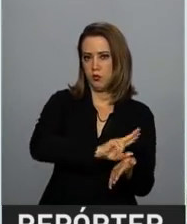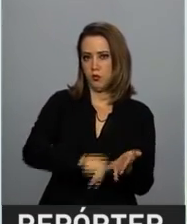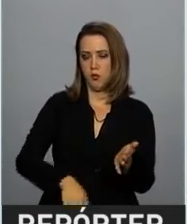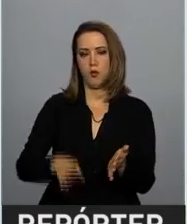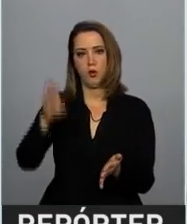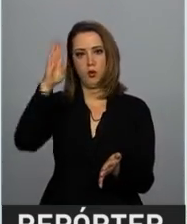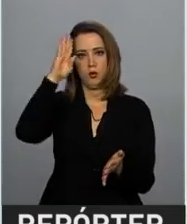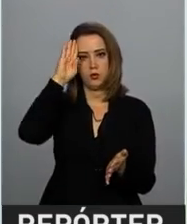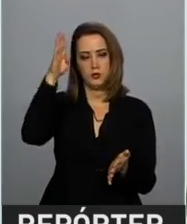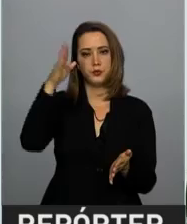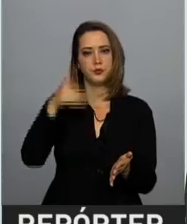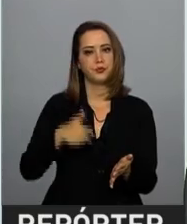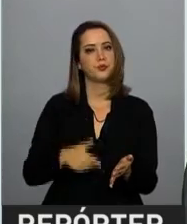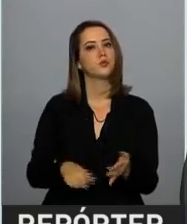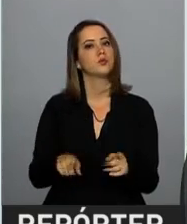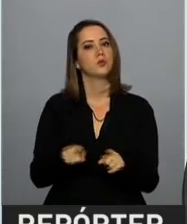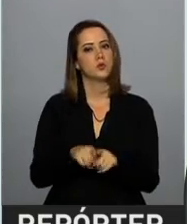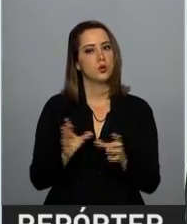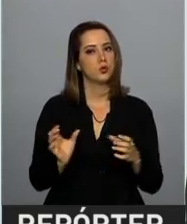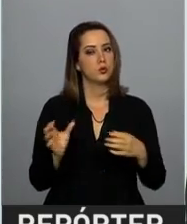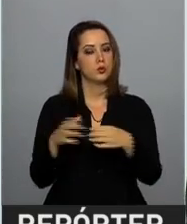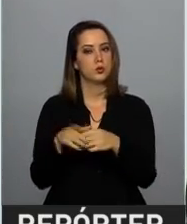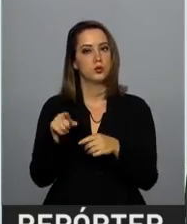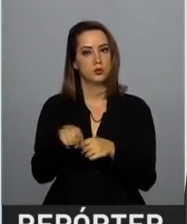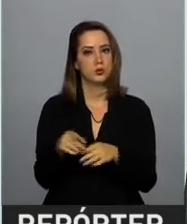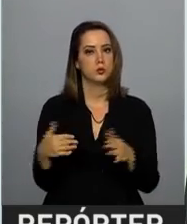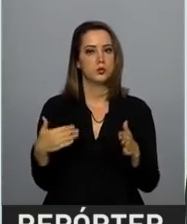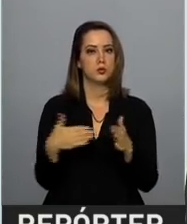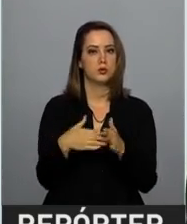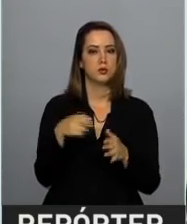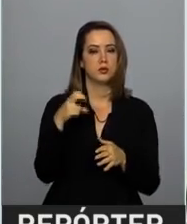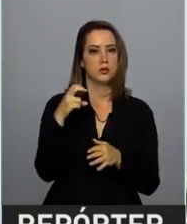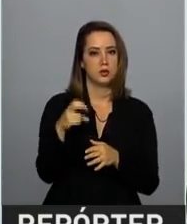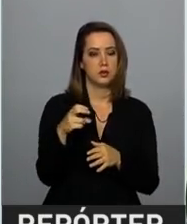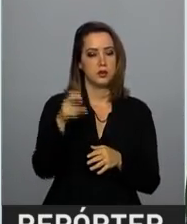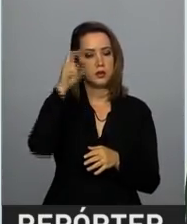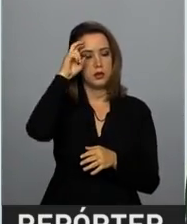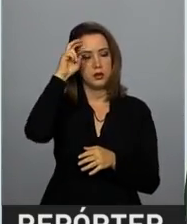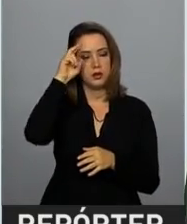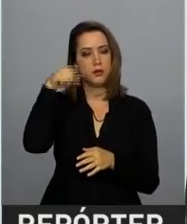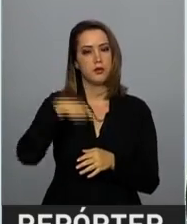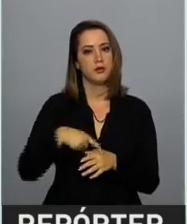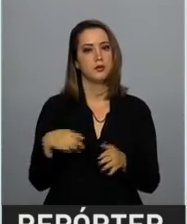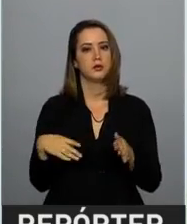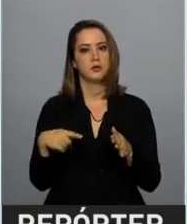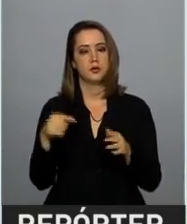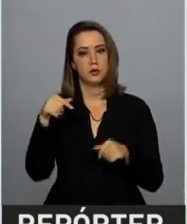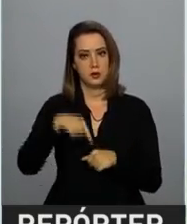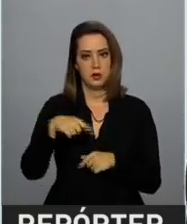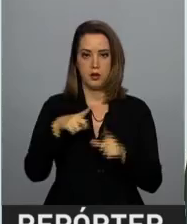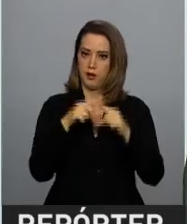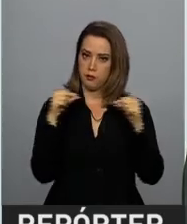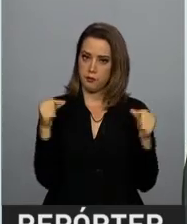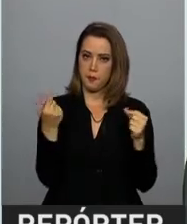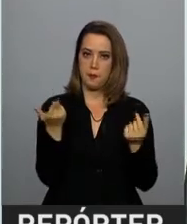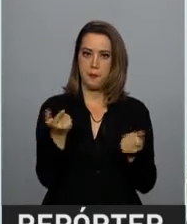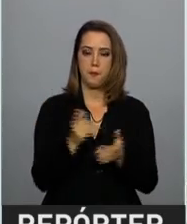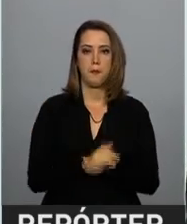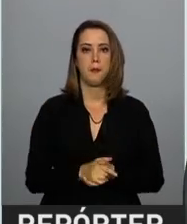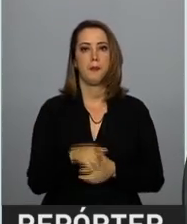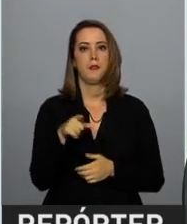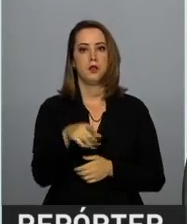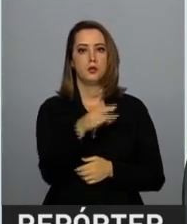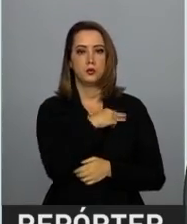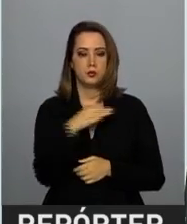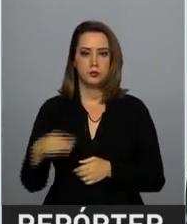Armadas participam do seminário. O evento vai até esta quinta-feira na sede do Comando Militar do Planalto, aqui em Brasília. O